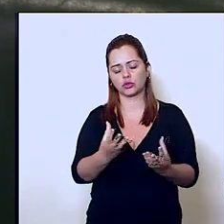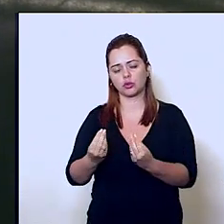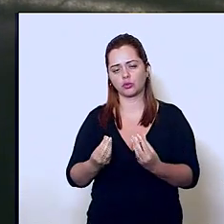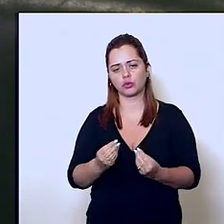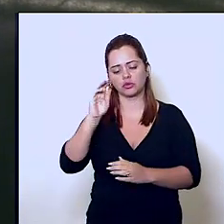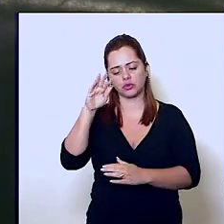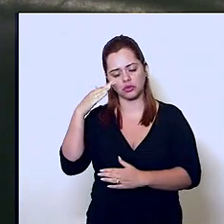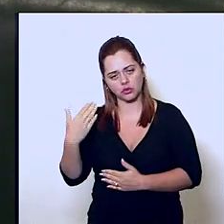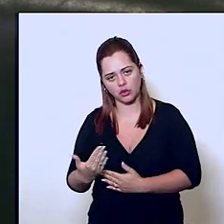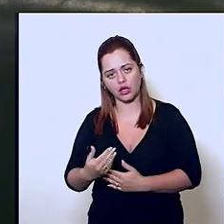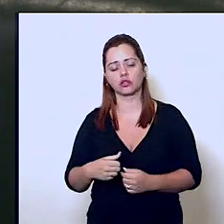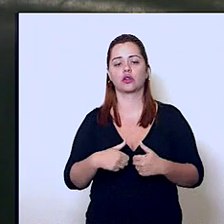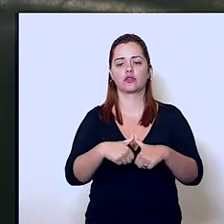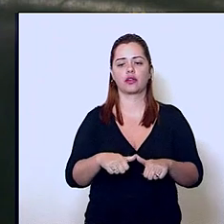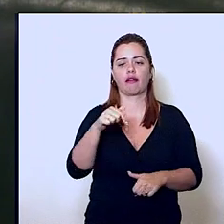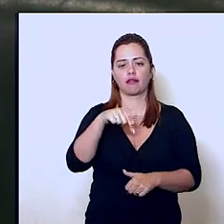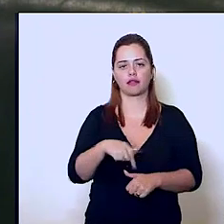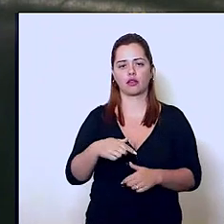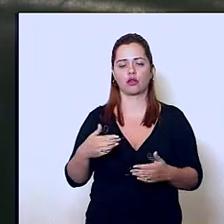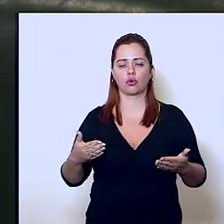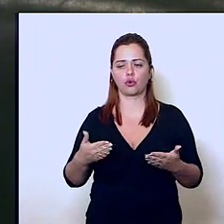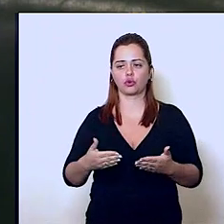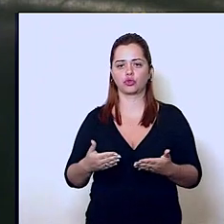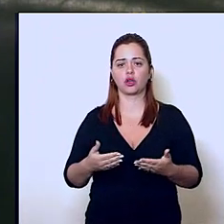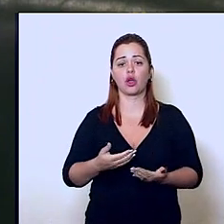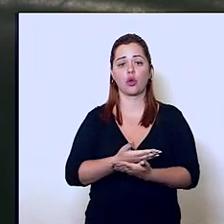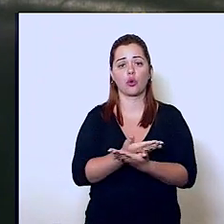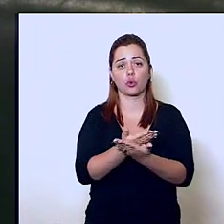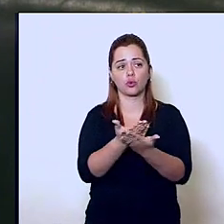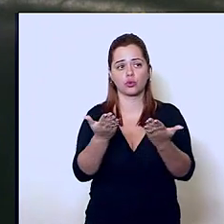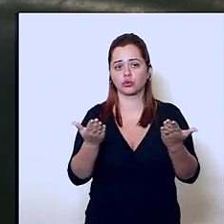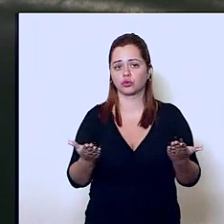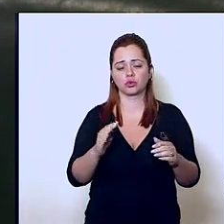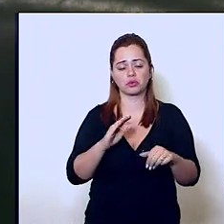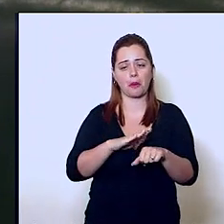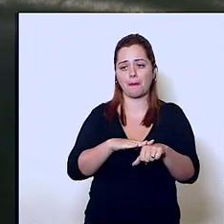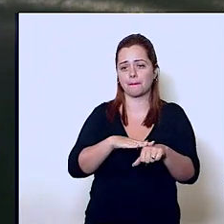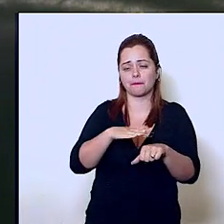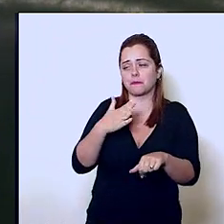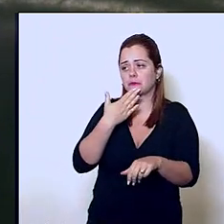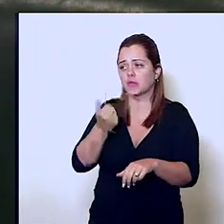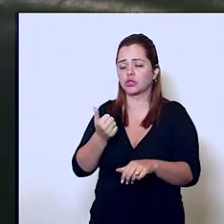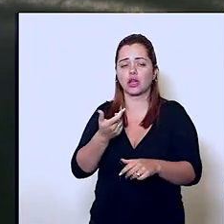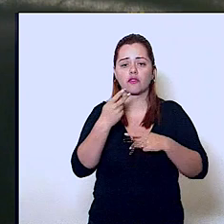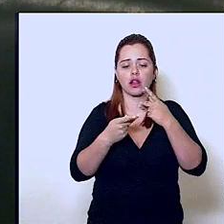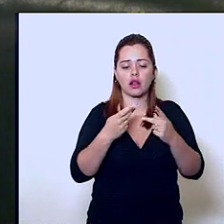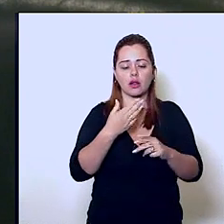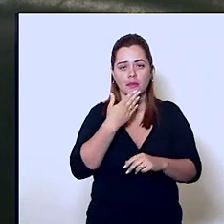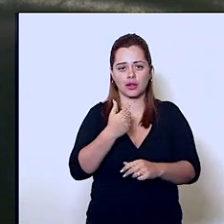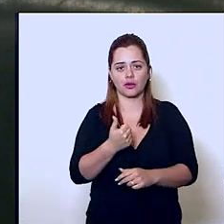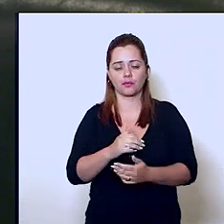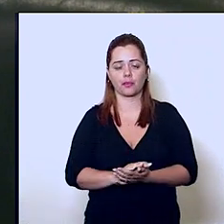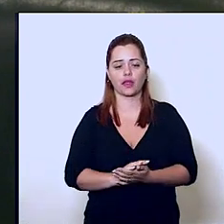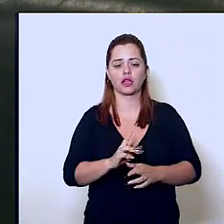nessa bancada, né, com tantos que, com muito mais propriedade do que eu, podem relatar o período